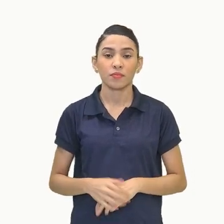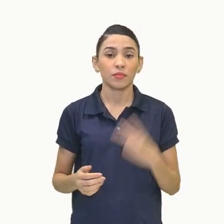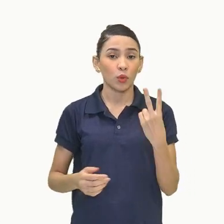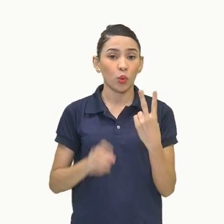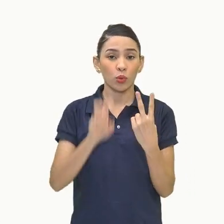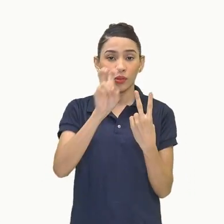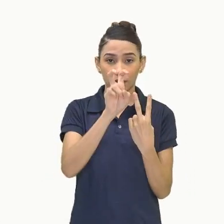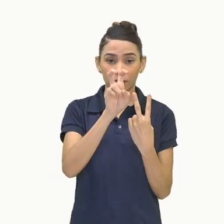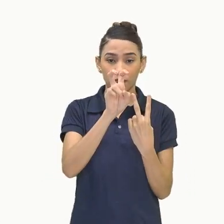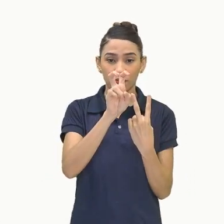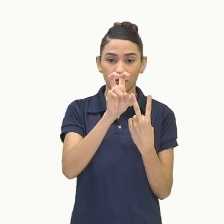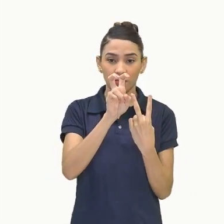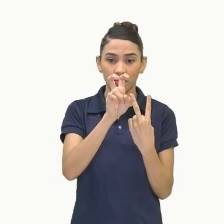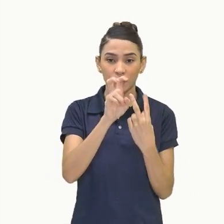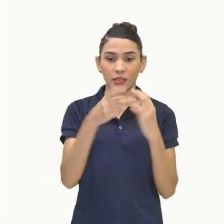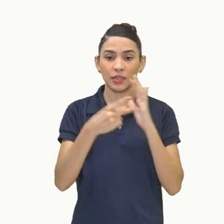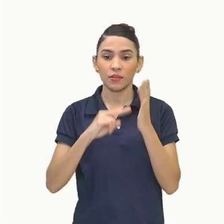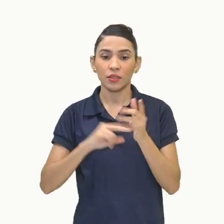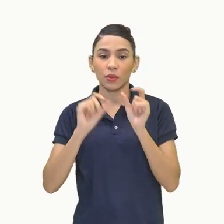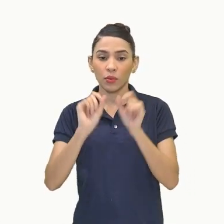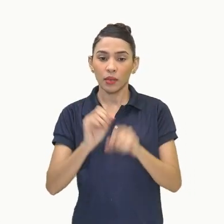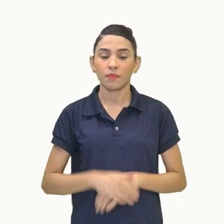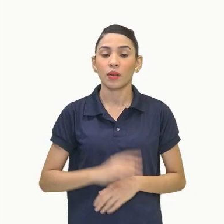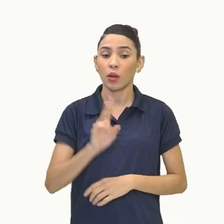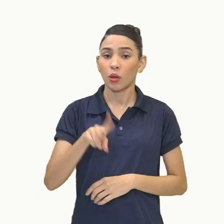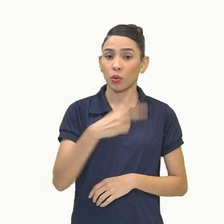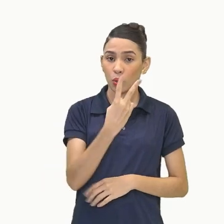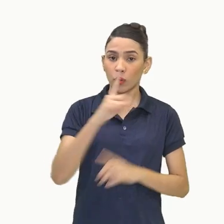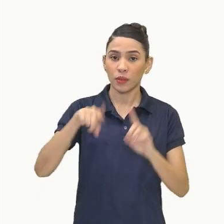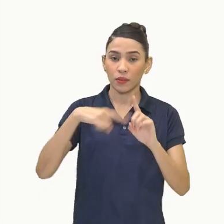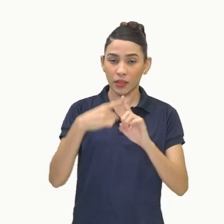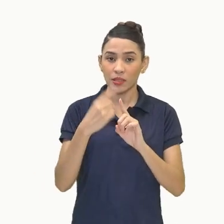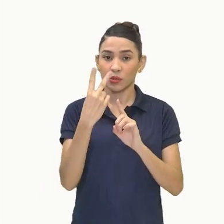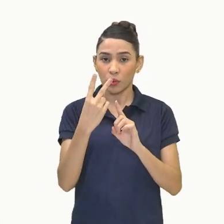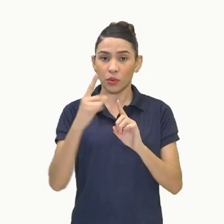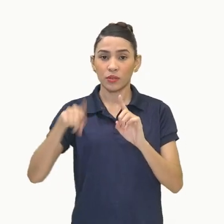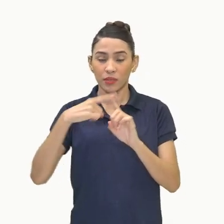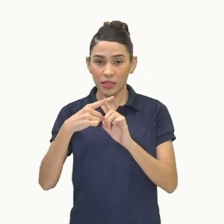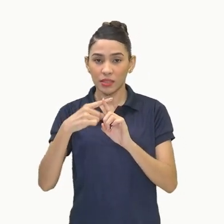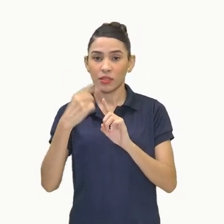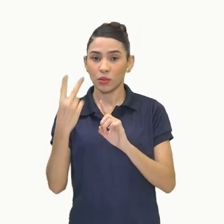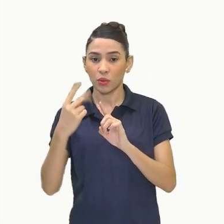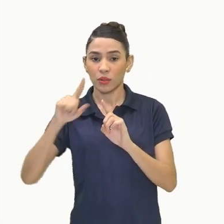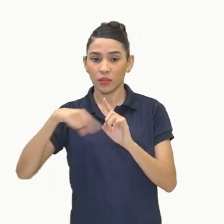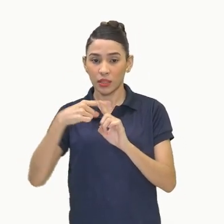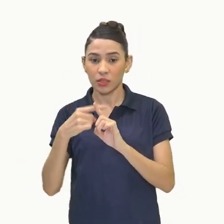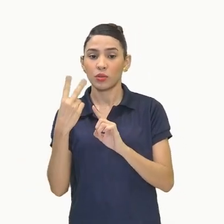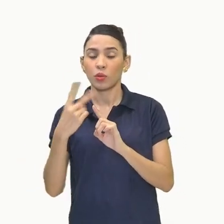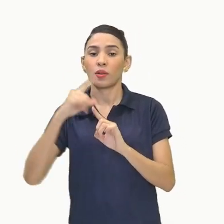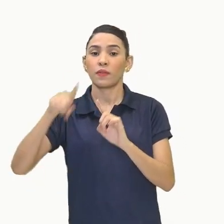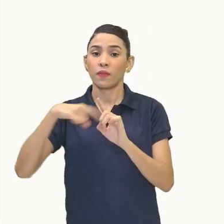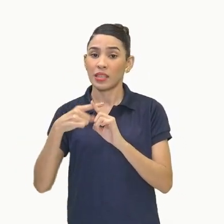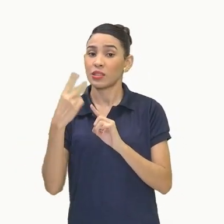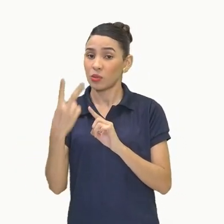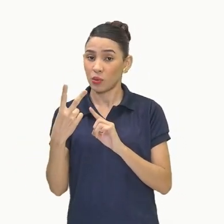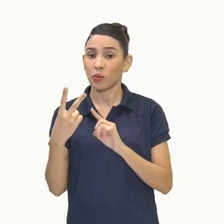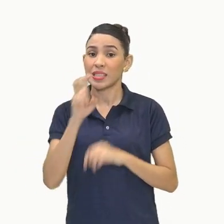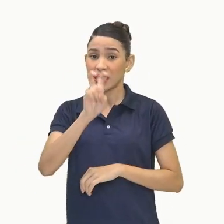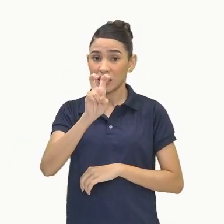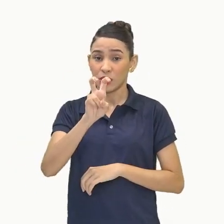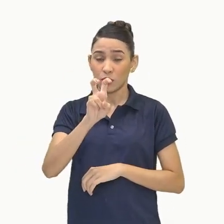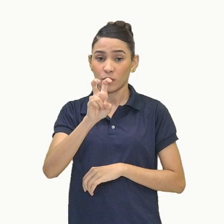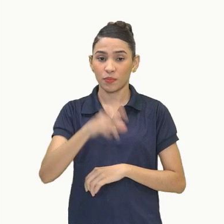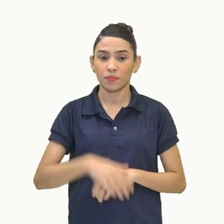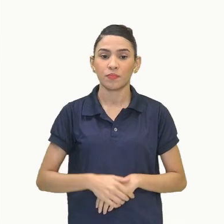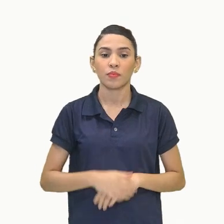quinta significa que eu vou multiplicar 2 por 2, por 2, por 2, por 2, por 2, 5 vezes. 2